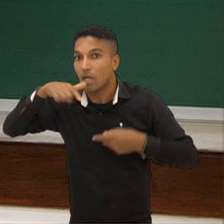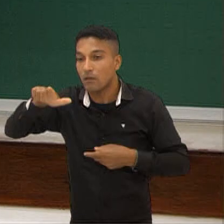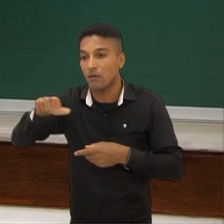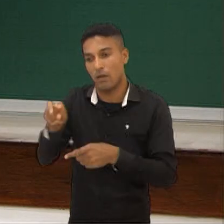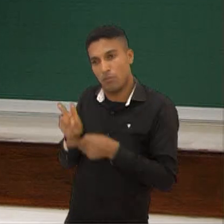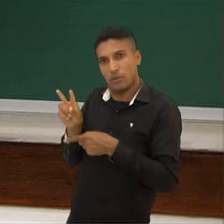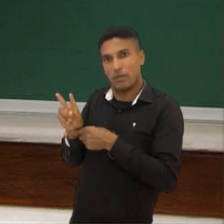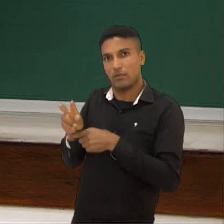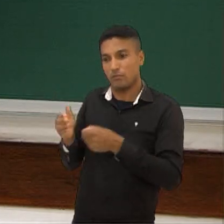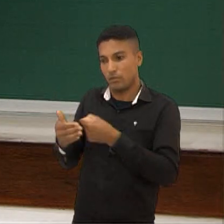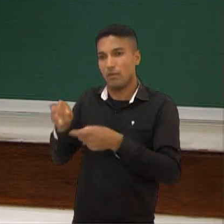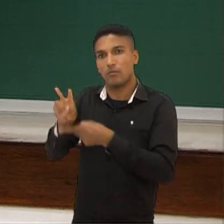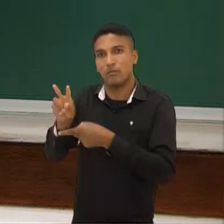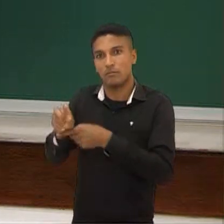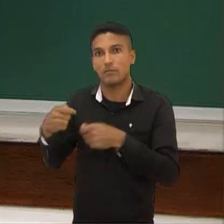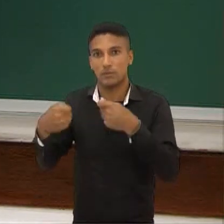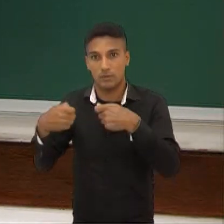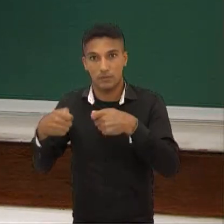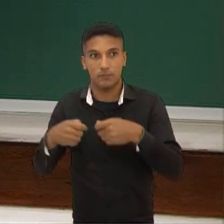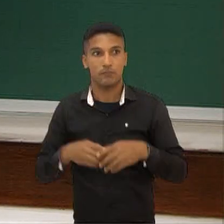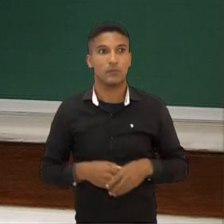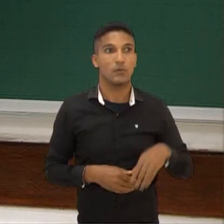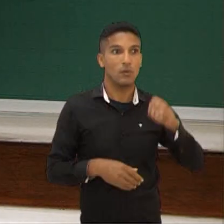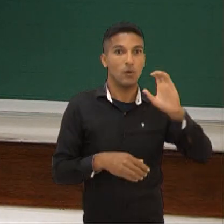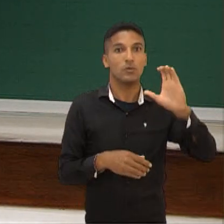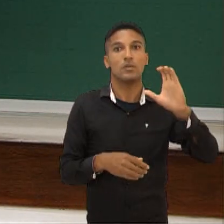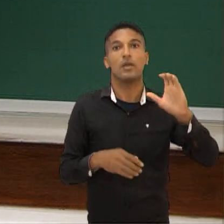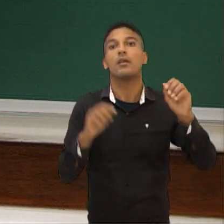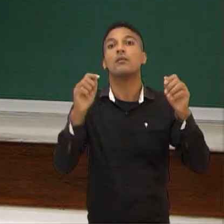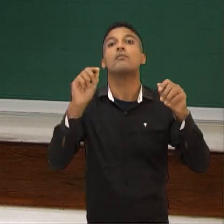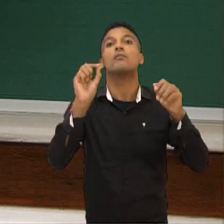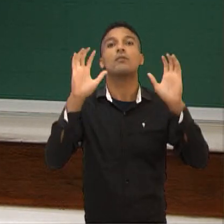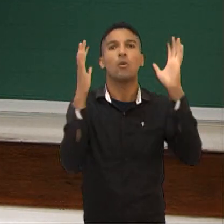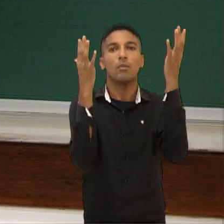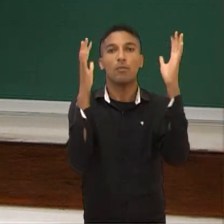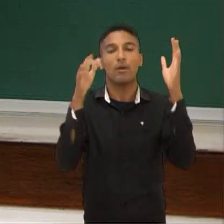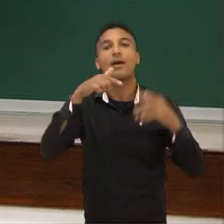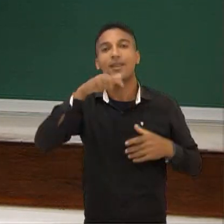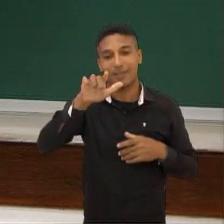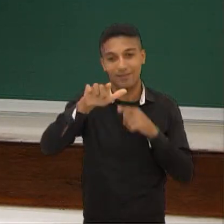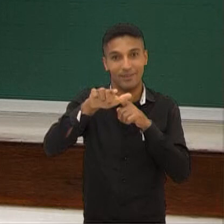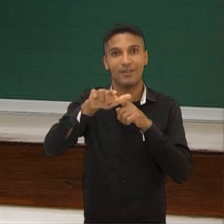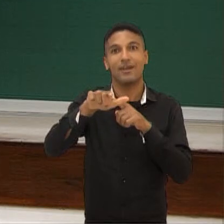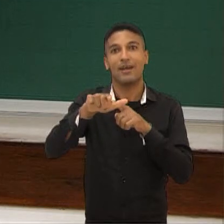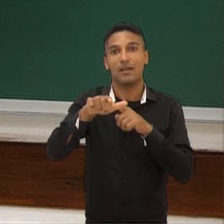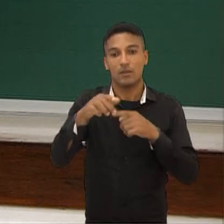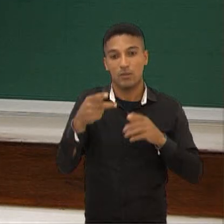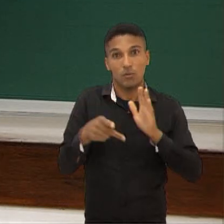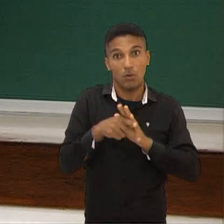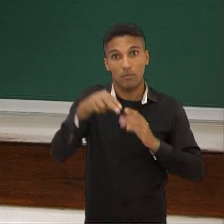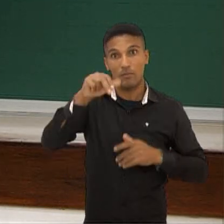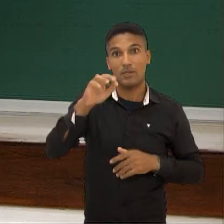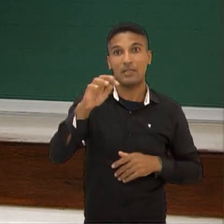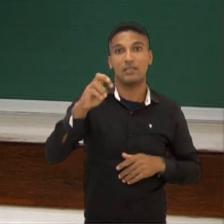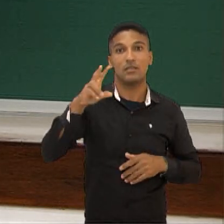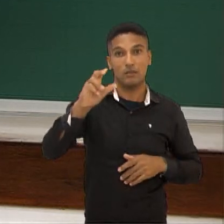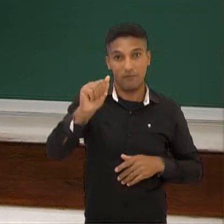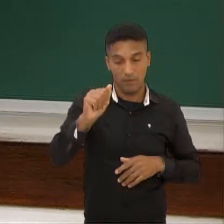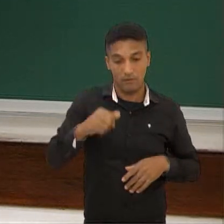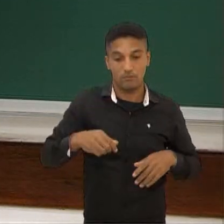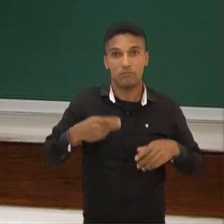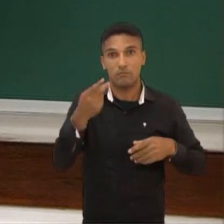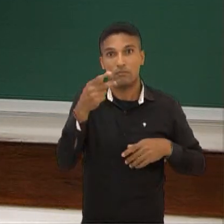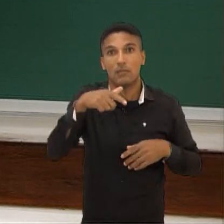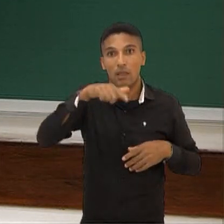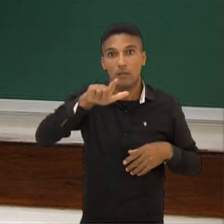incentivar a comemoração da sobrevivência das línguas nativas, D, fazer o levantamento estatístico dos falantes das